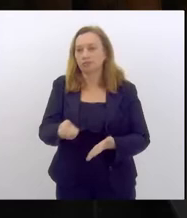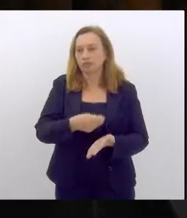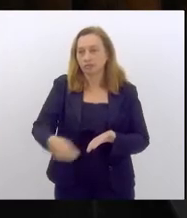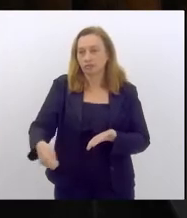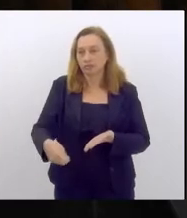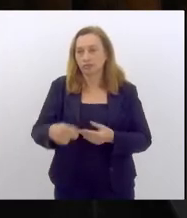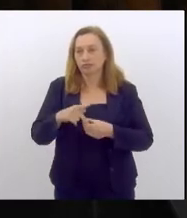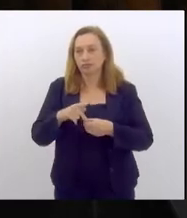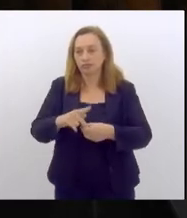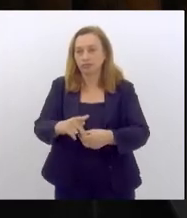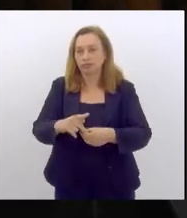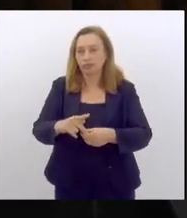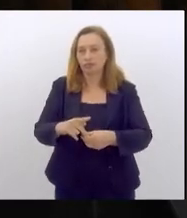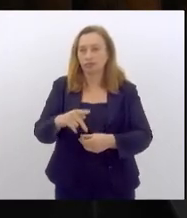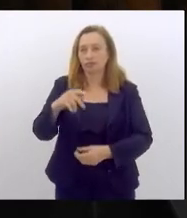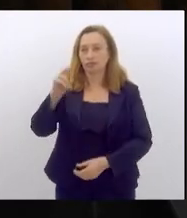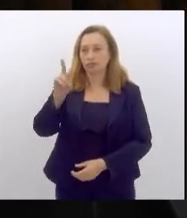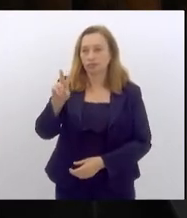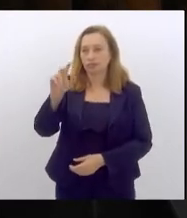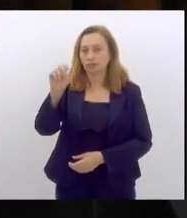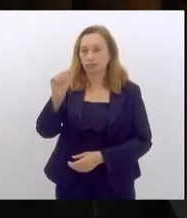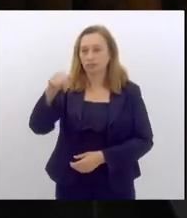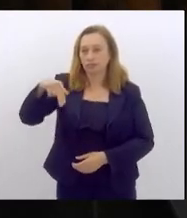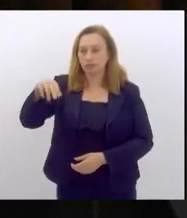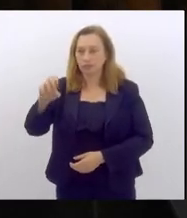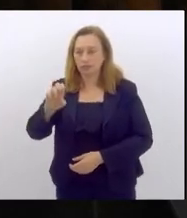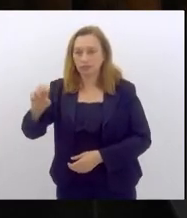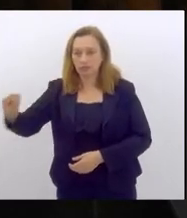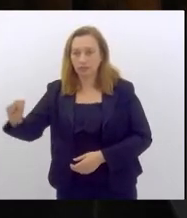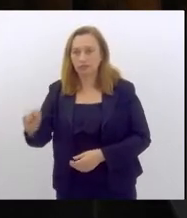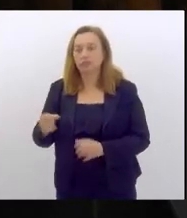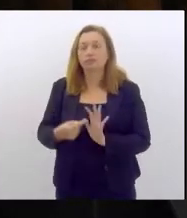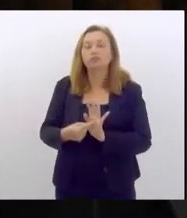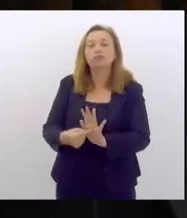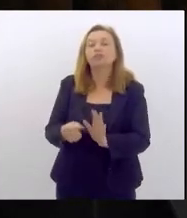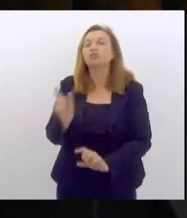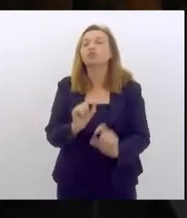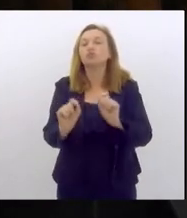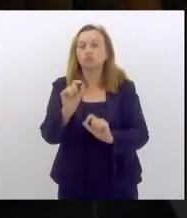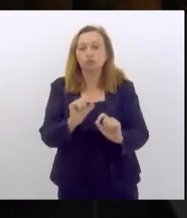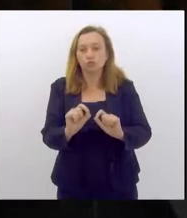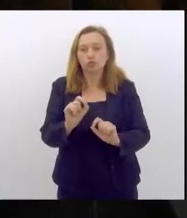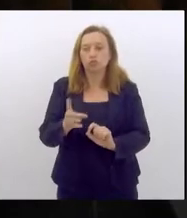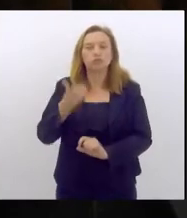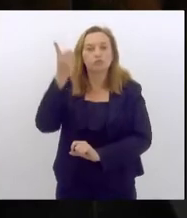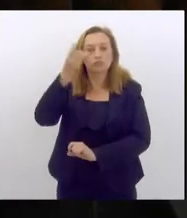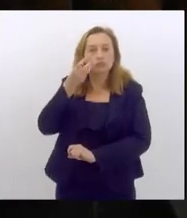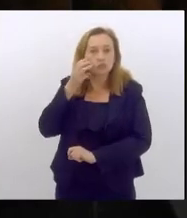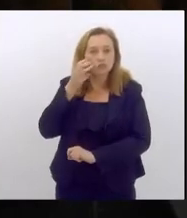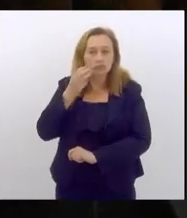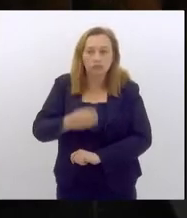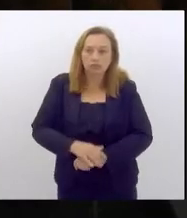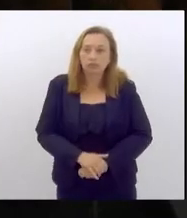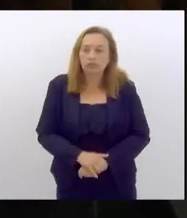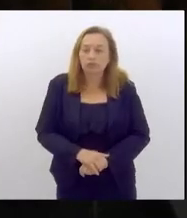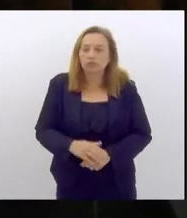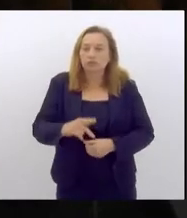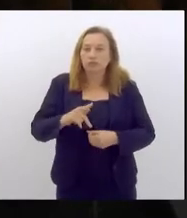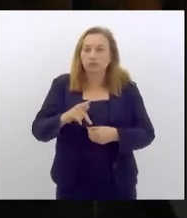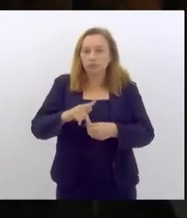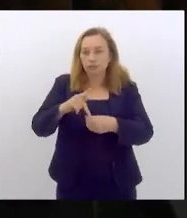a procuradora Vanessa Siqueira. O que eu estou querendo mostrar, deputado Valdec, é que a